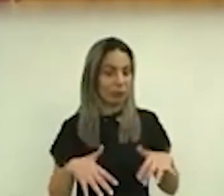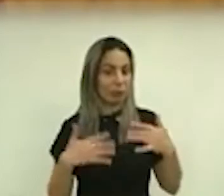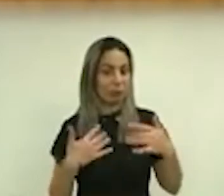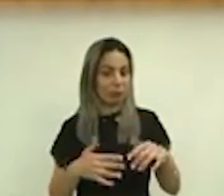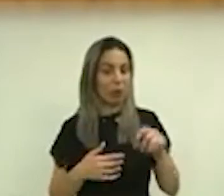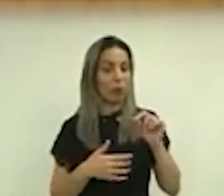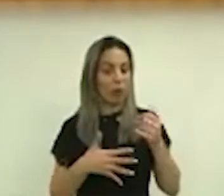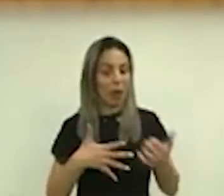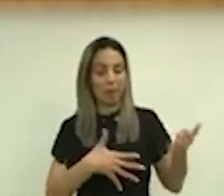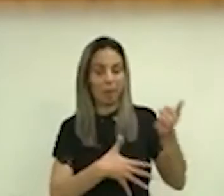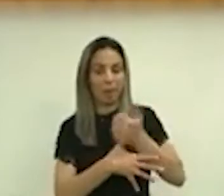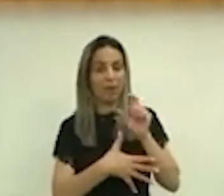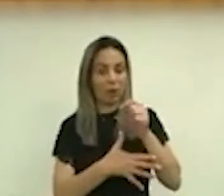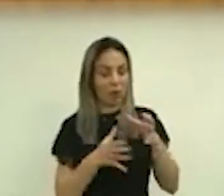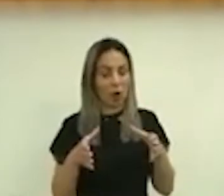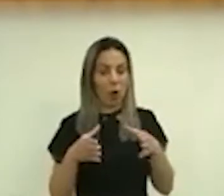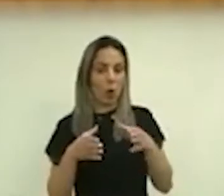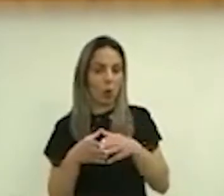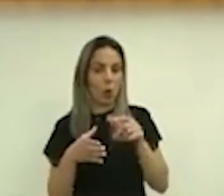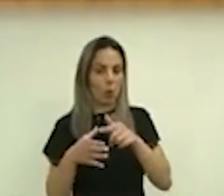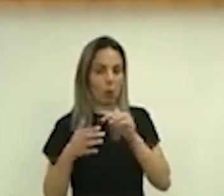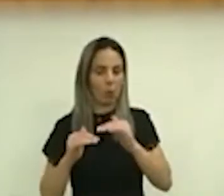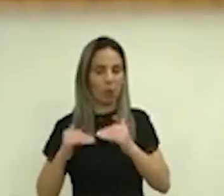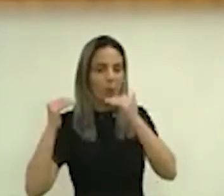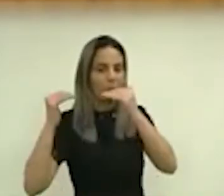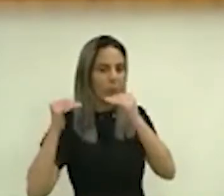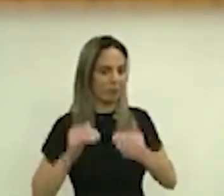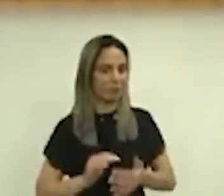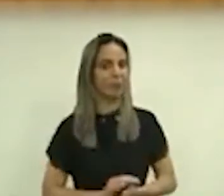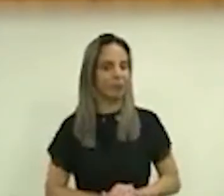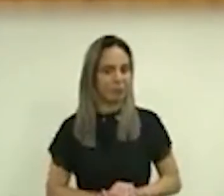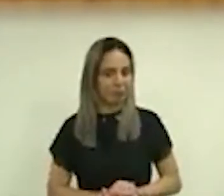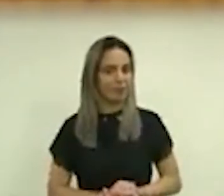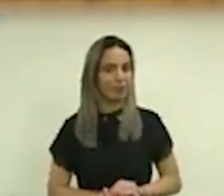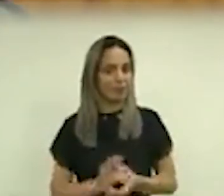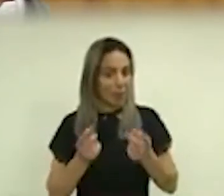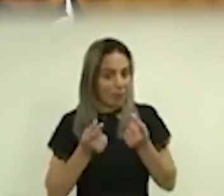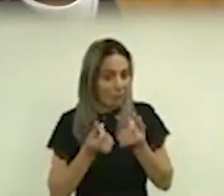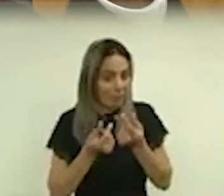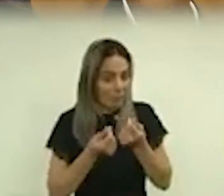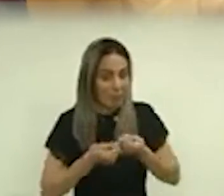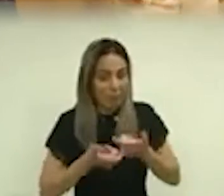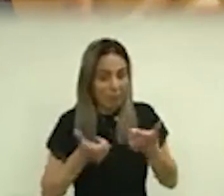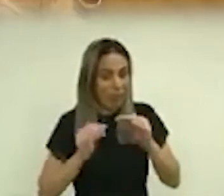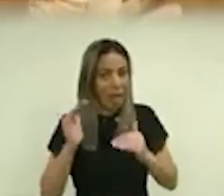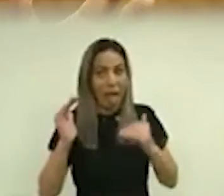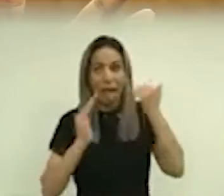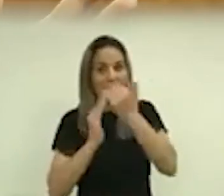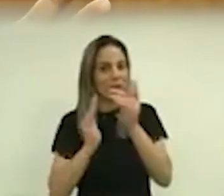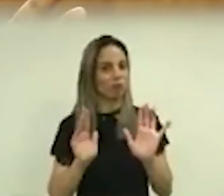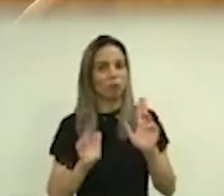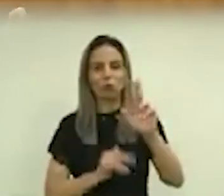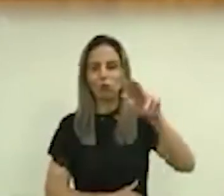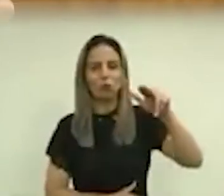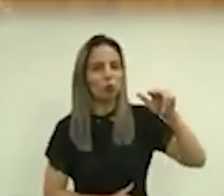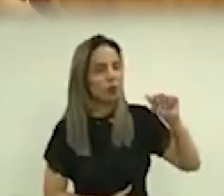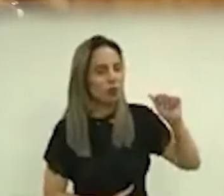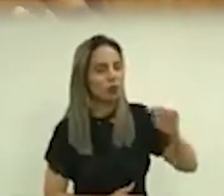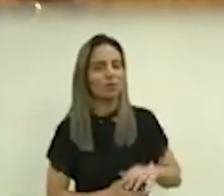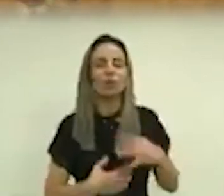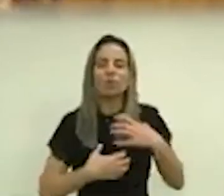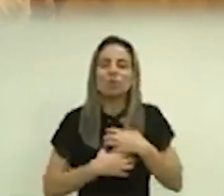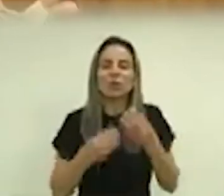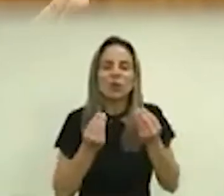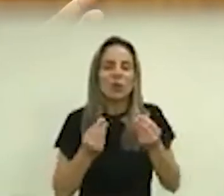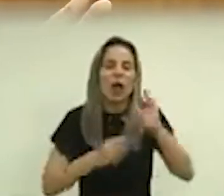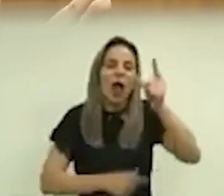pelo privilégio de pertencer-se a si mesmo. O preço nunca é alto, nunca. A